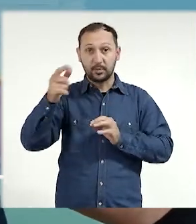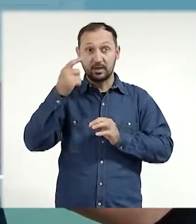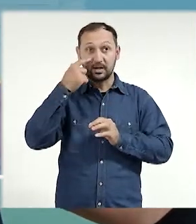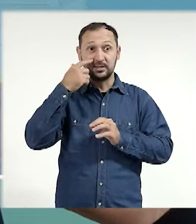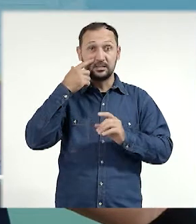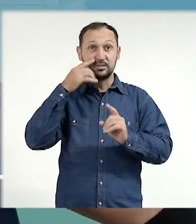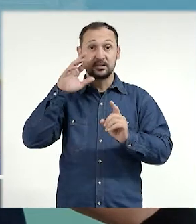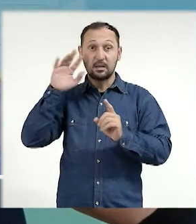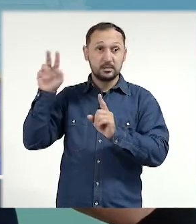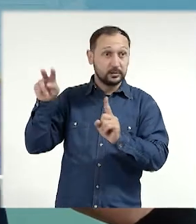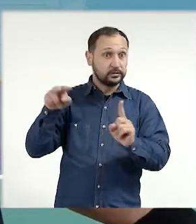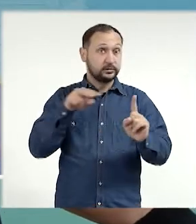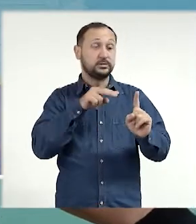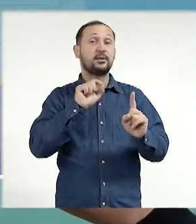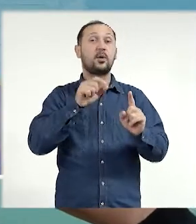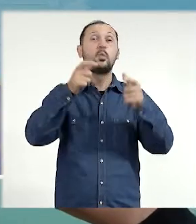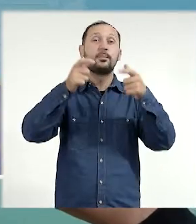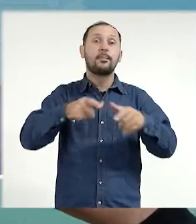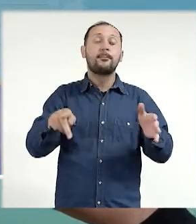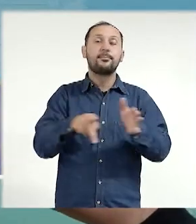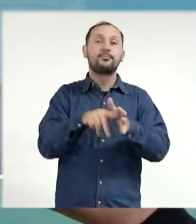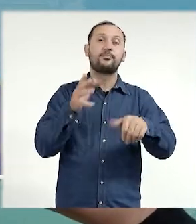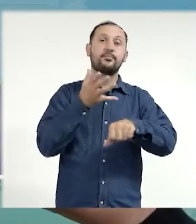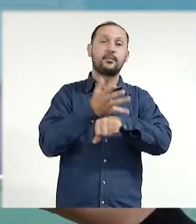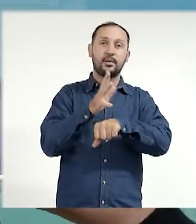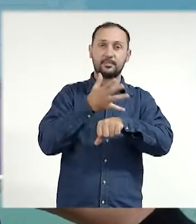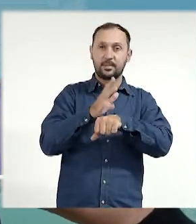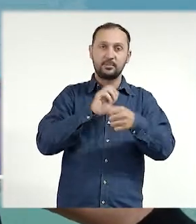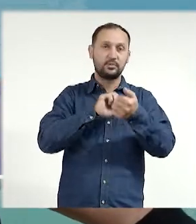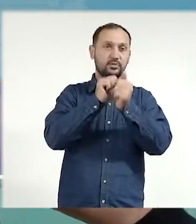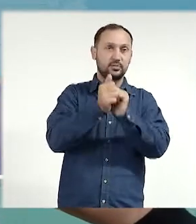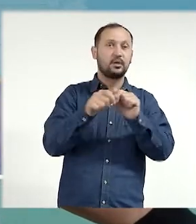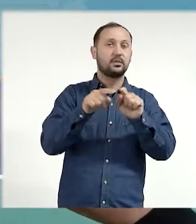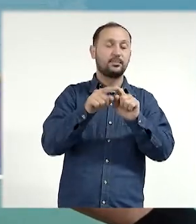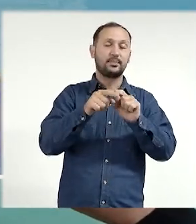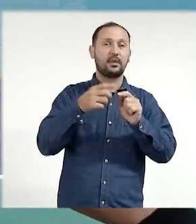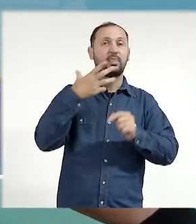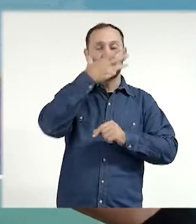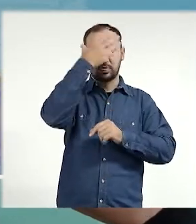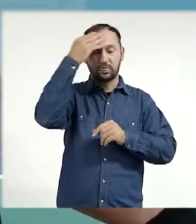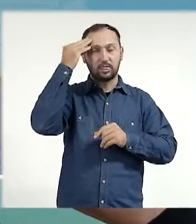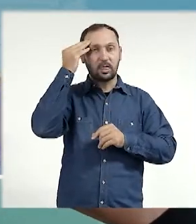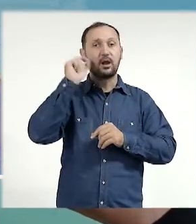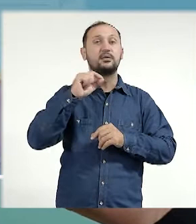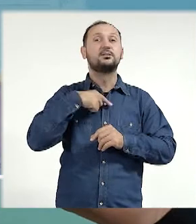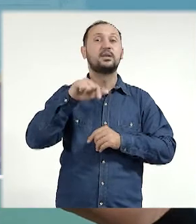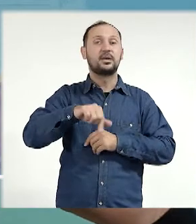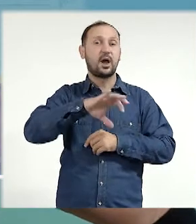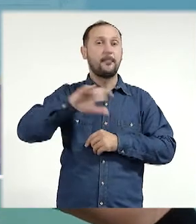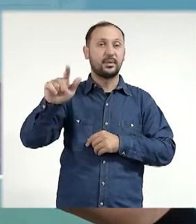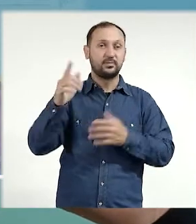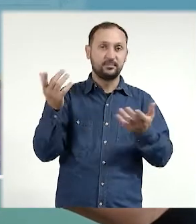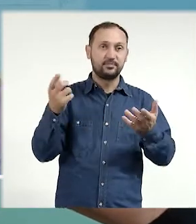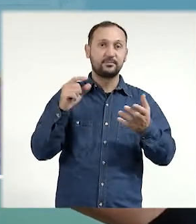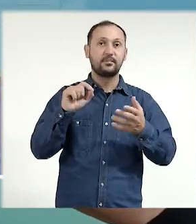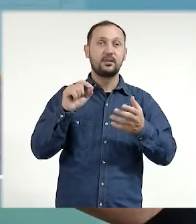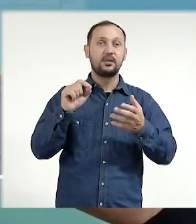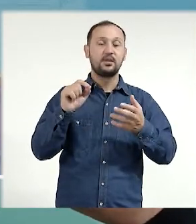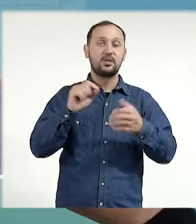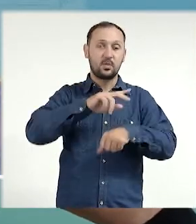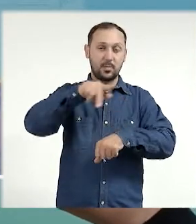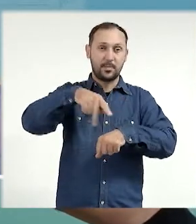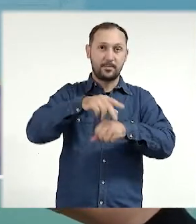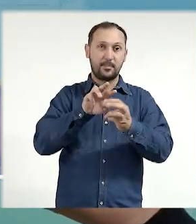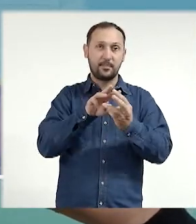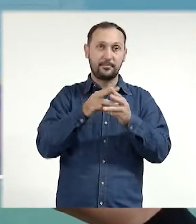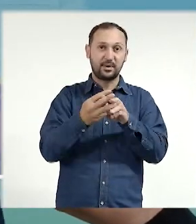de Campo Grande, é um espaço de prática desportiva e de lazer de toda a comunidade campograndense. E o parque